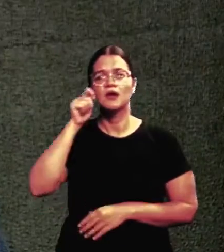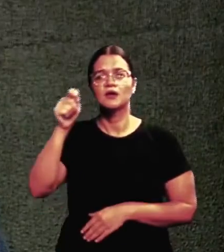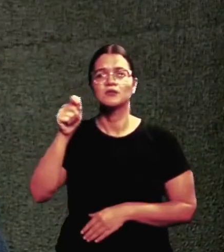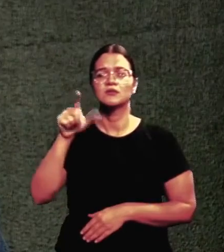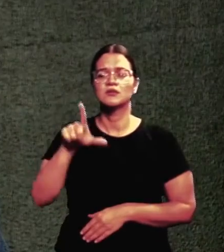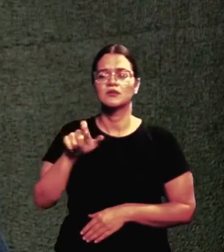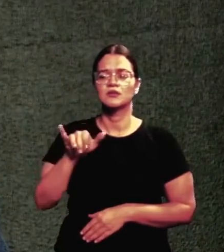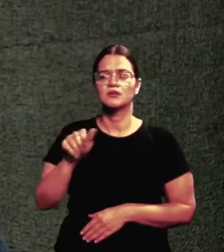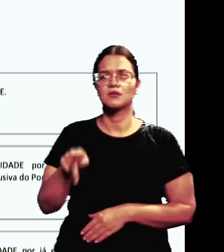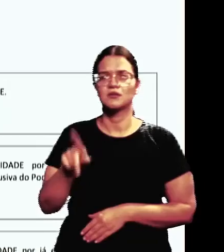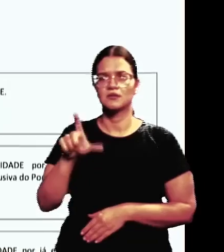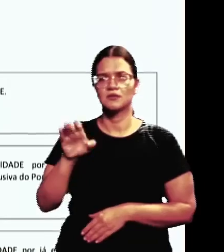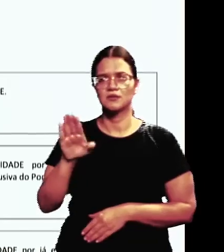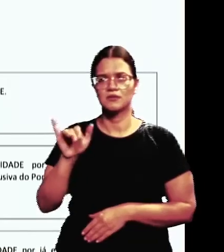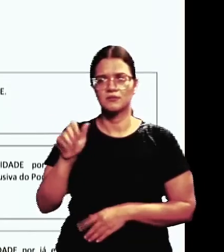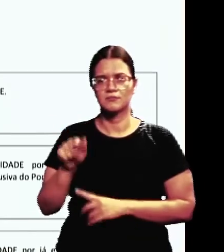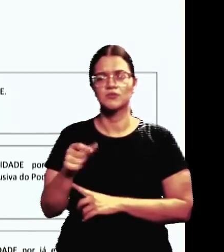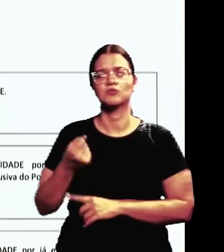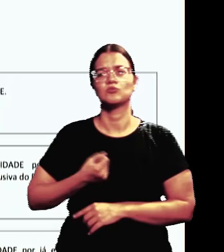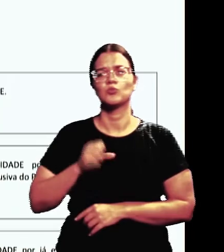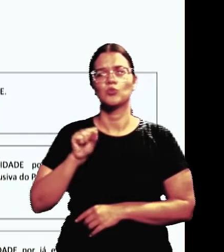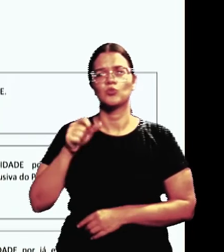da vereadora Leia Kleber, de número